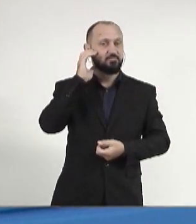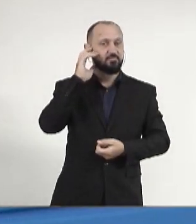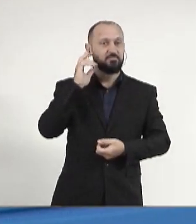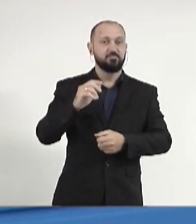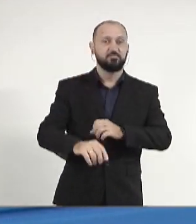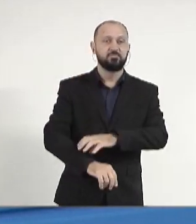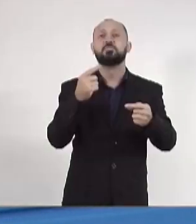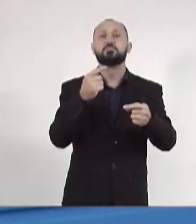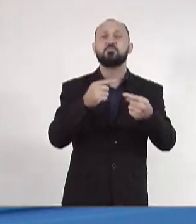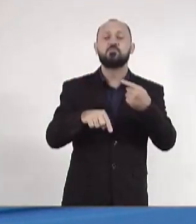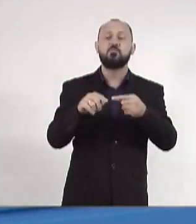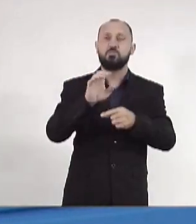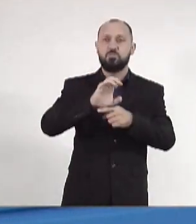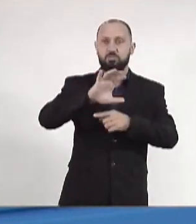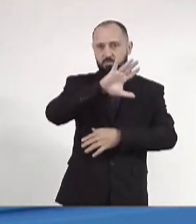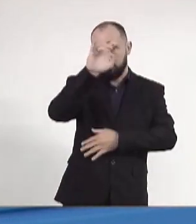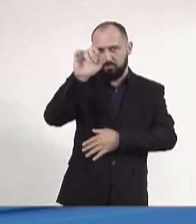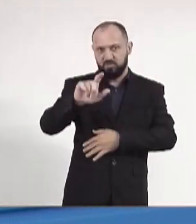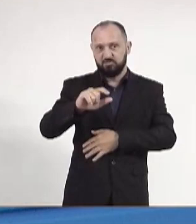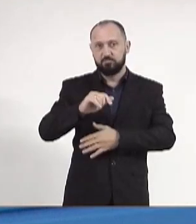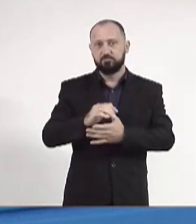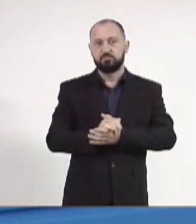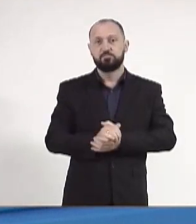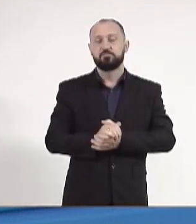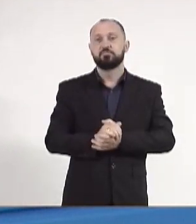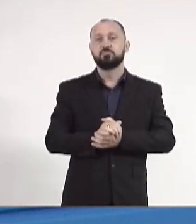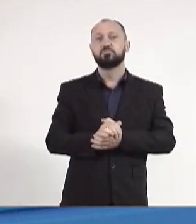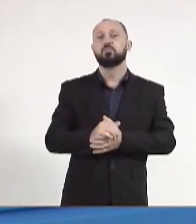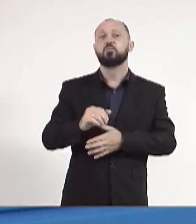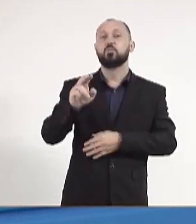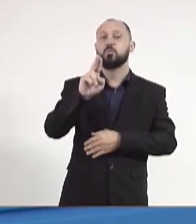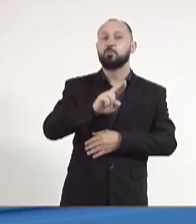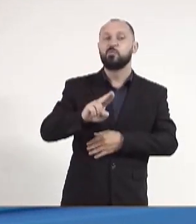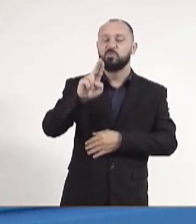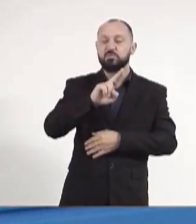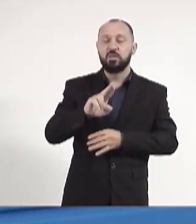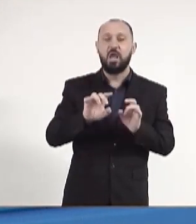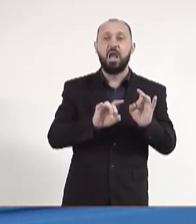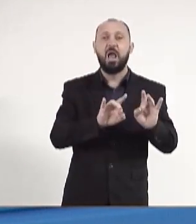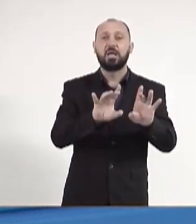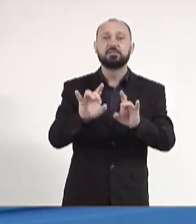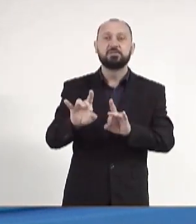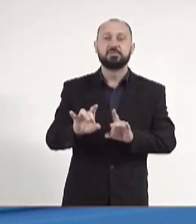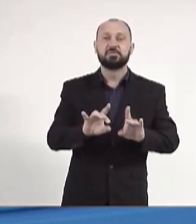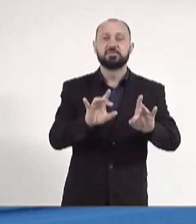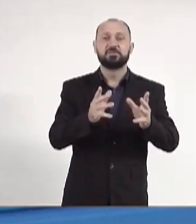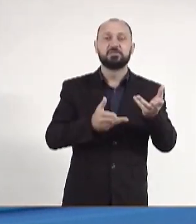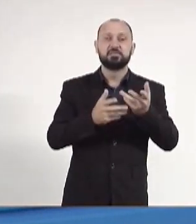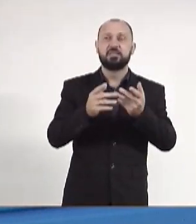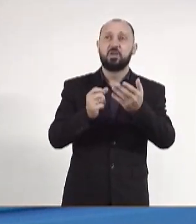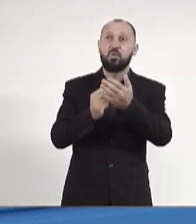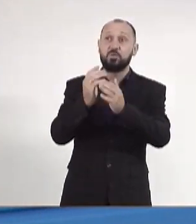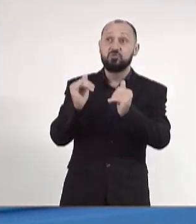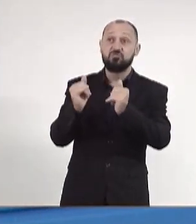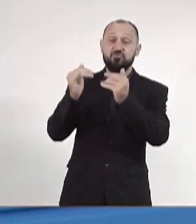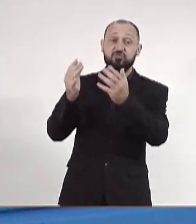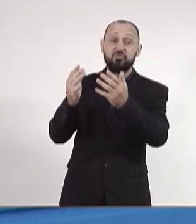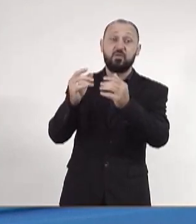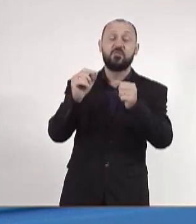Fica proibido no âmbito do estado do Mato Grosso do Sul o uso, a comercialização, a